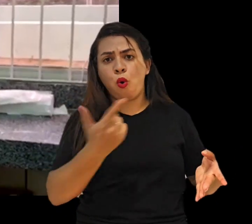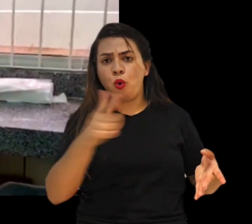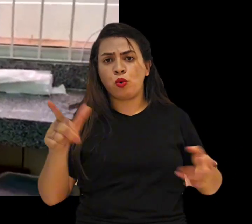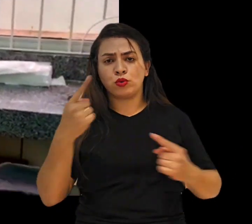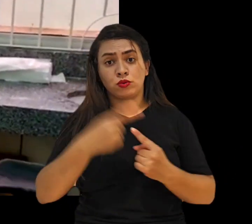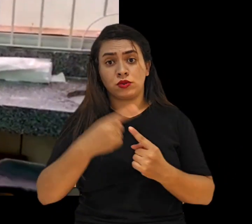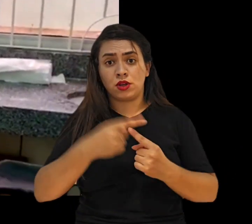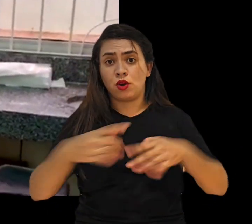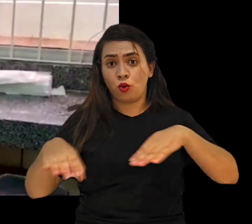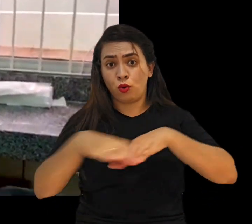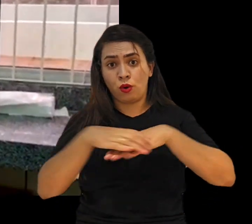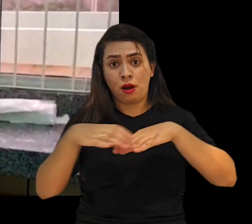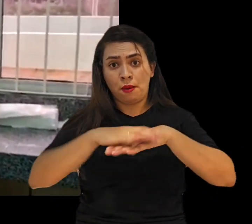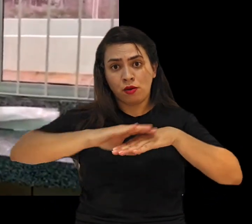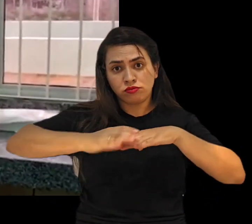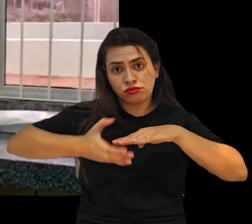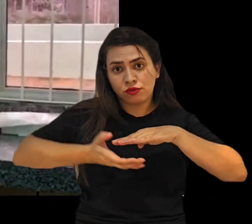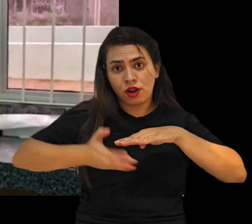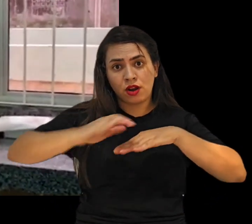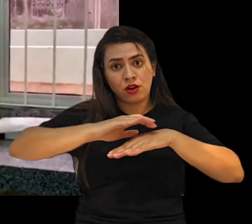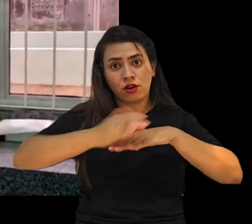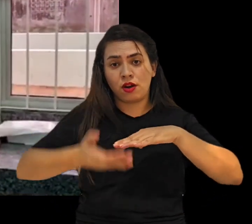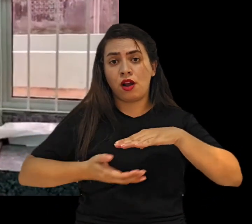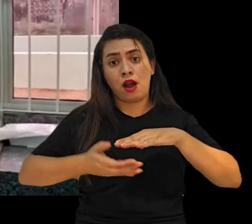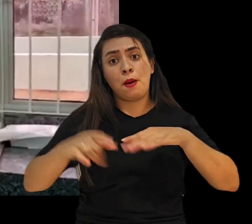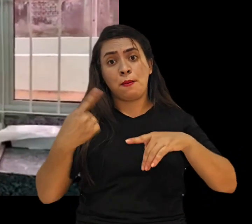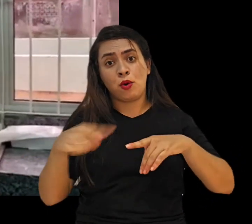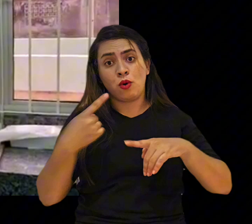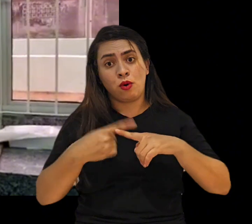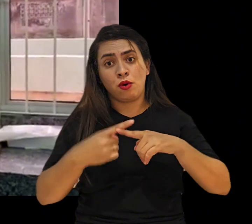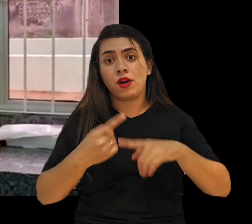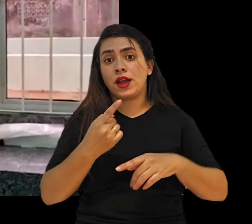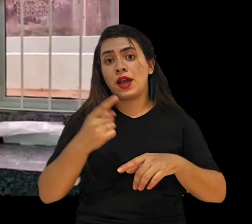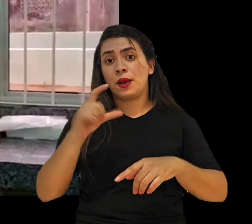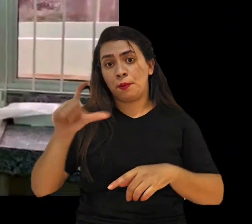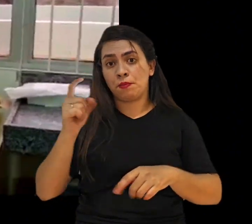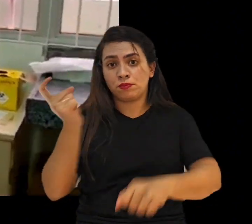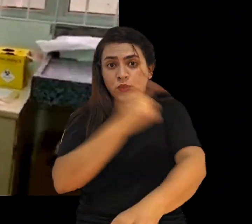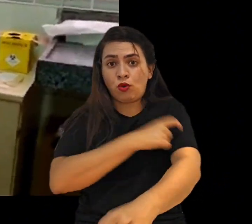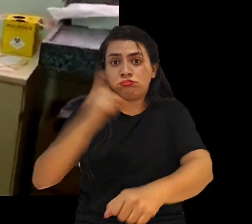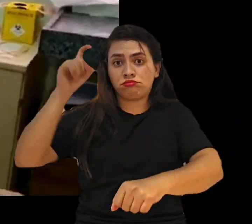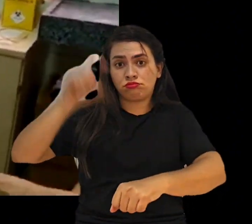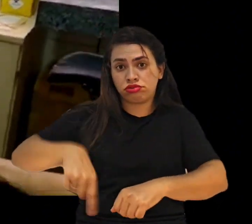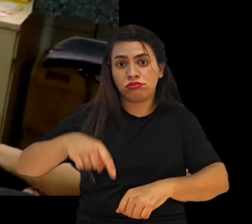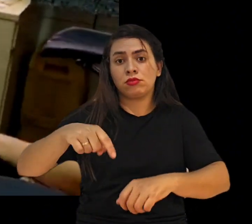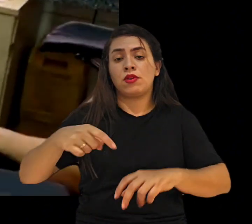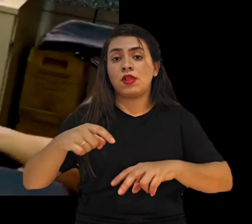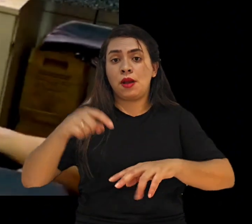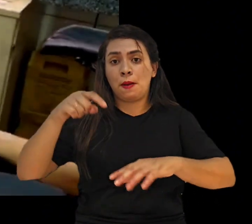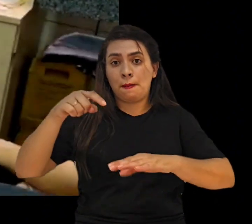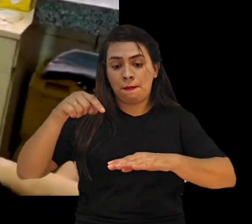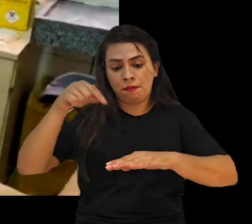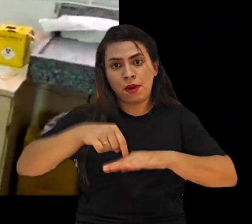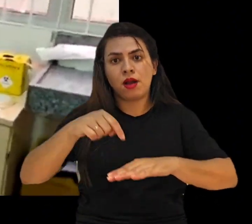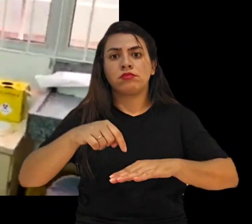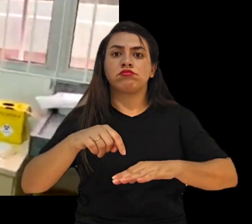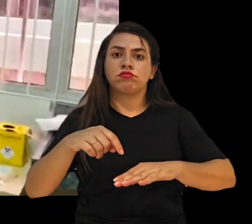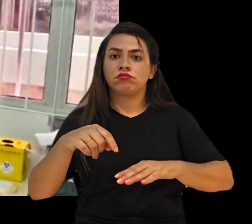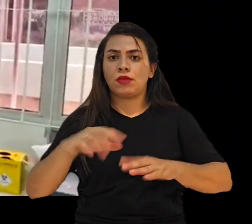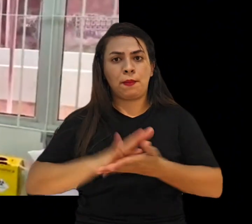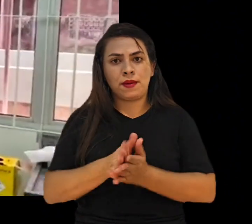pé, não vai furar meu pé, tá? Porque eu estou com um calçado fechado que evita isso. Então não dá